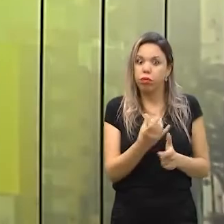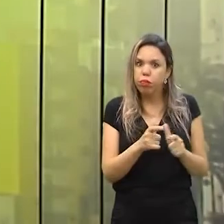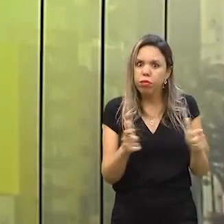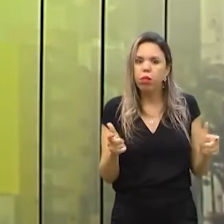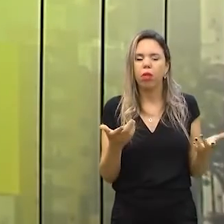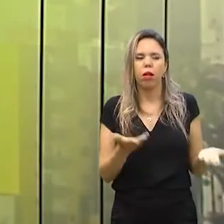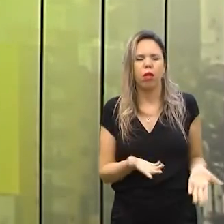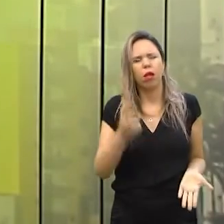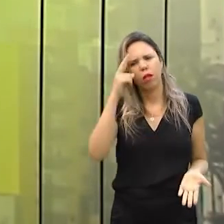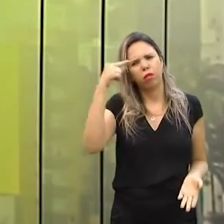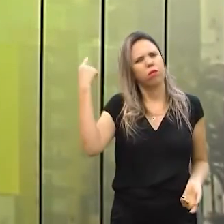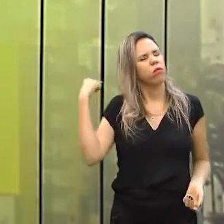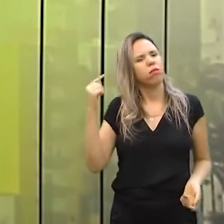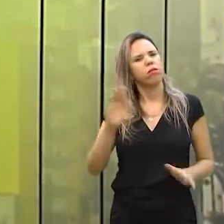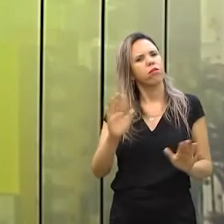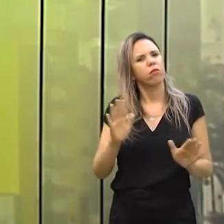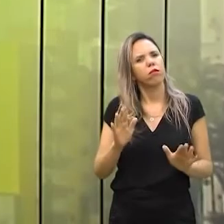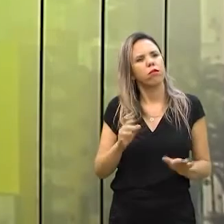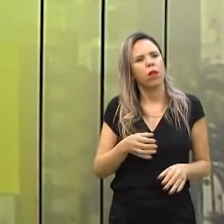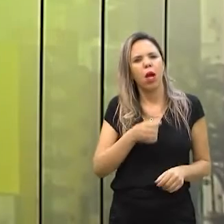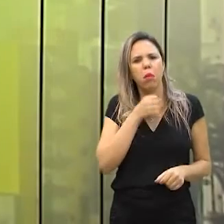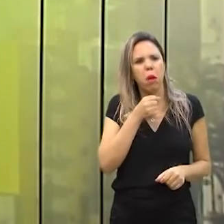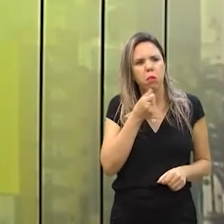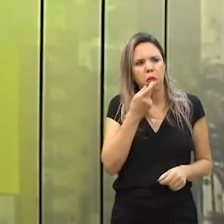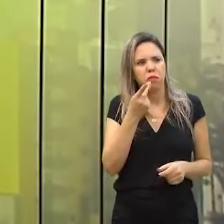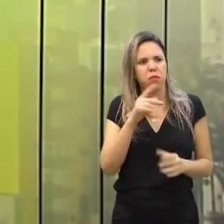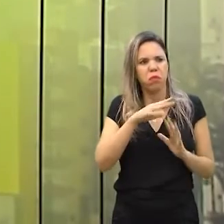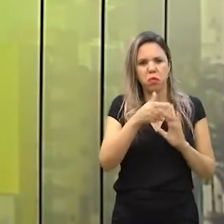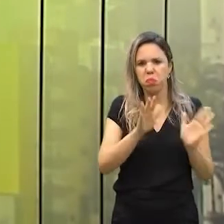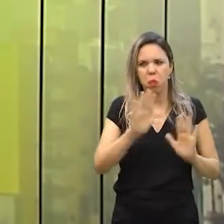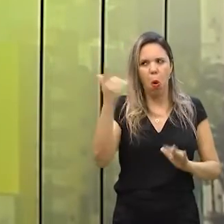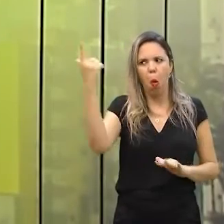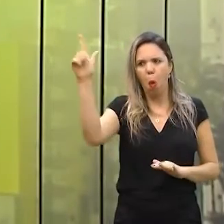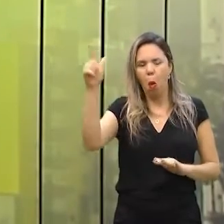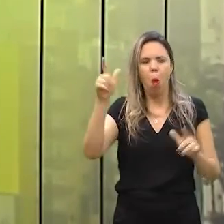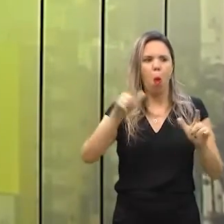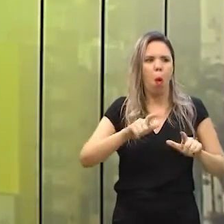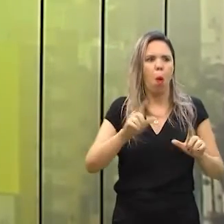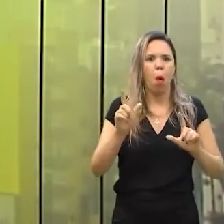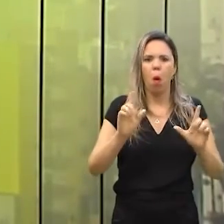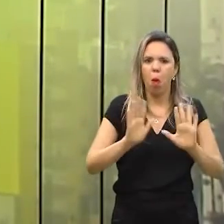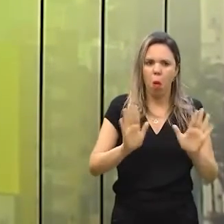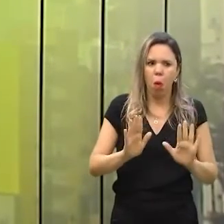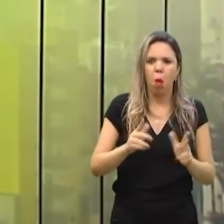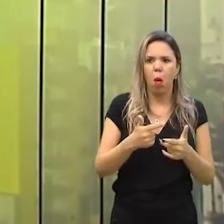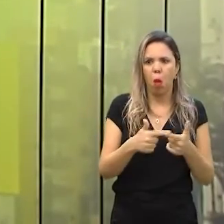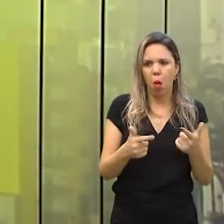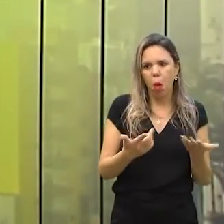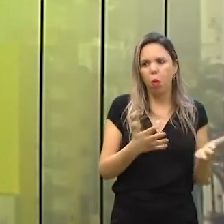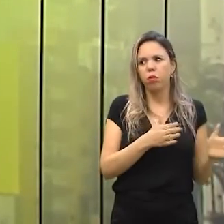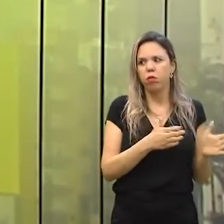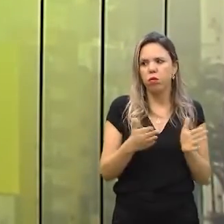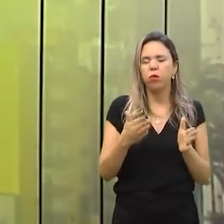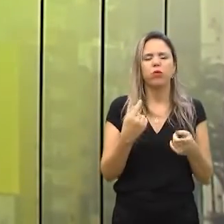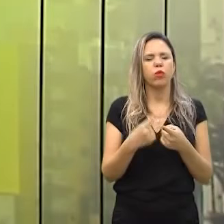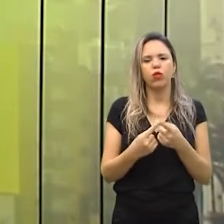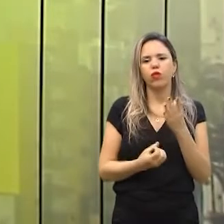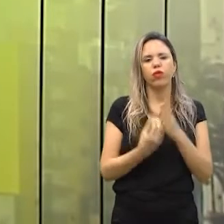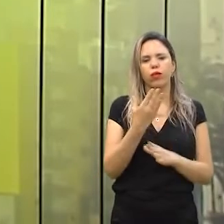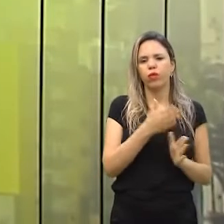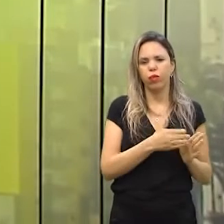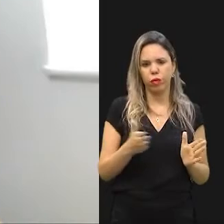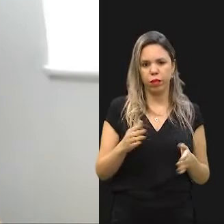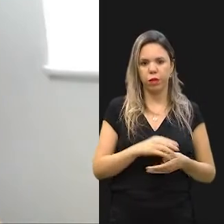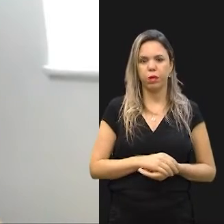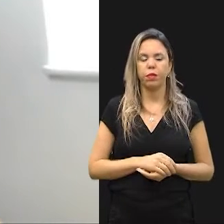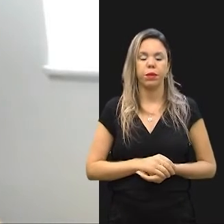Eu não me lembro de reportar nem no Giro Ambiental e nem em outro veículo essa periodicidade. Por que isso tem acontecido,